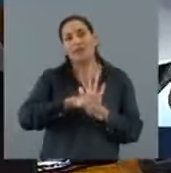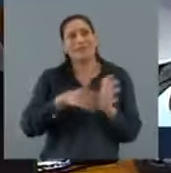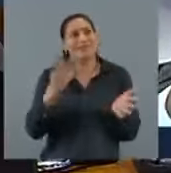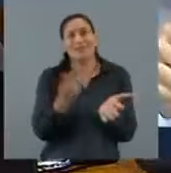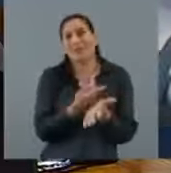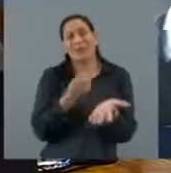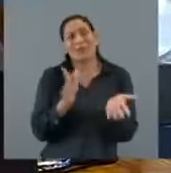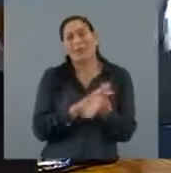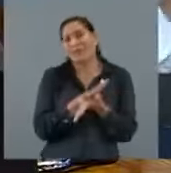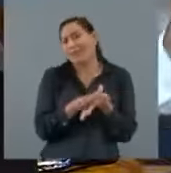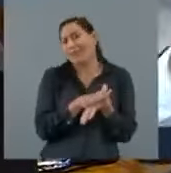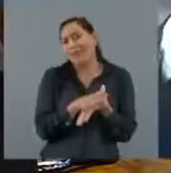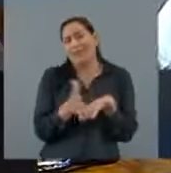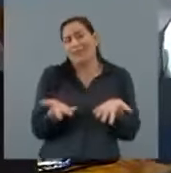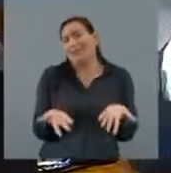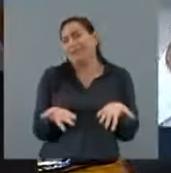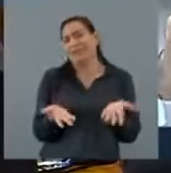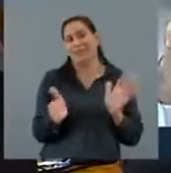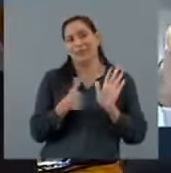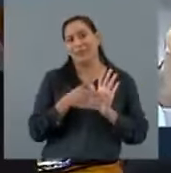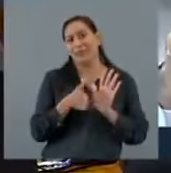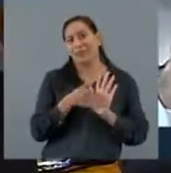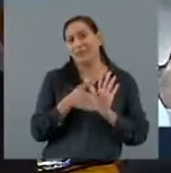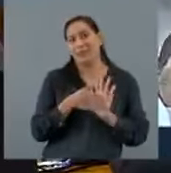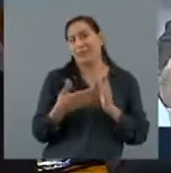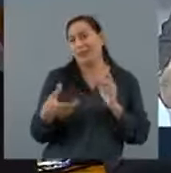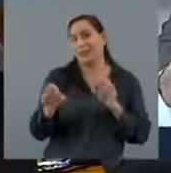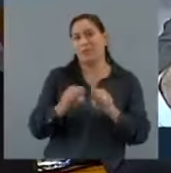também nesse suposto plano de assassinato de autoridades